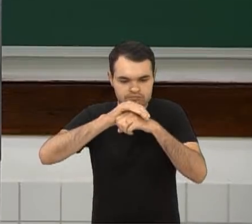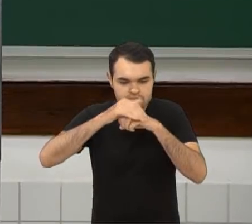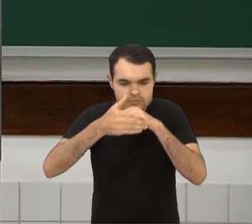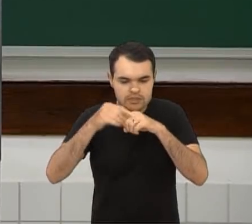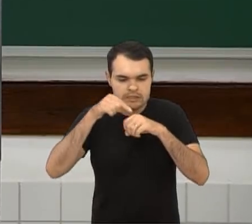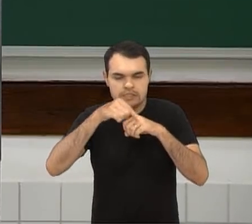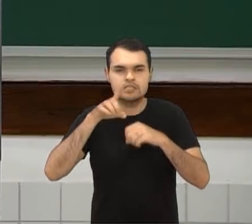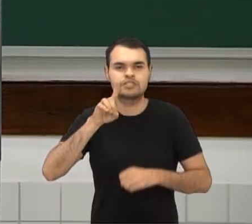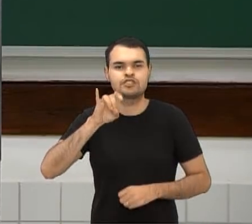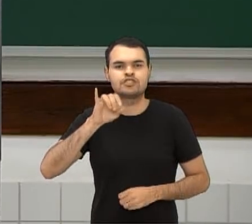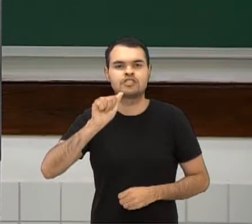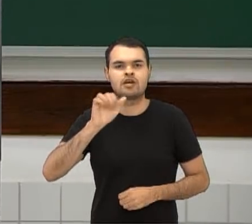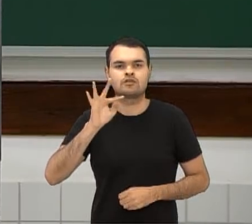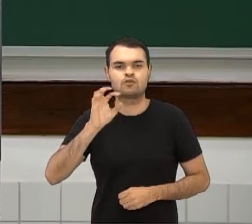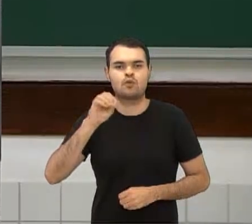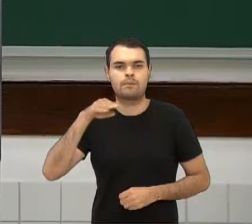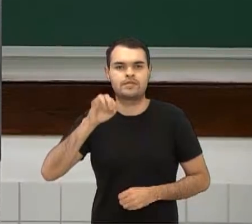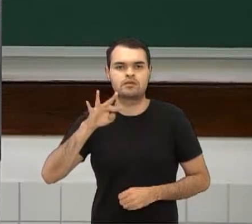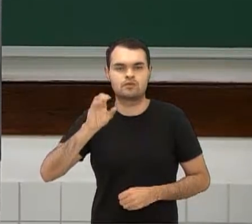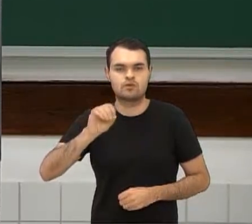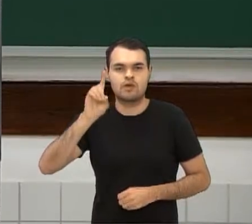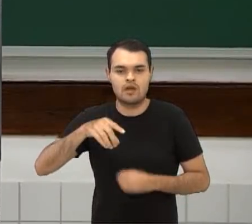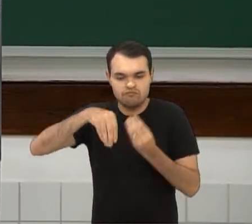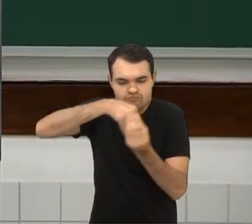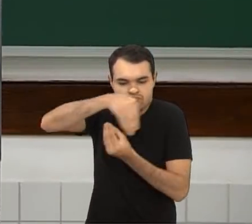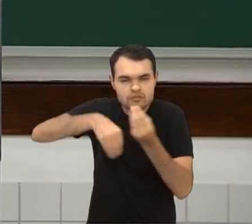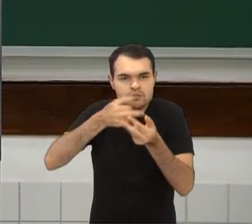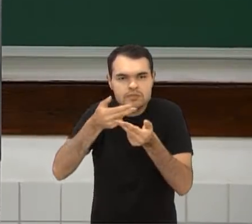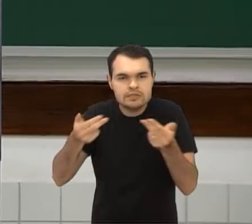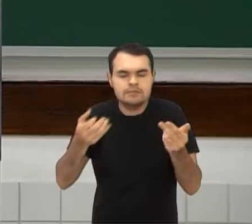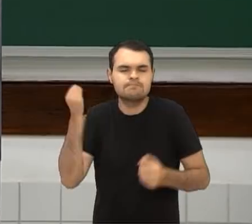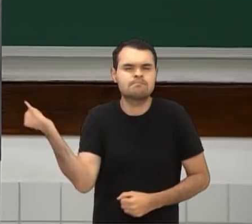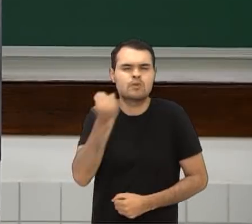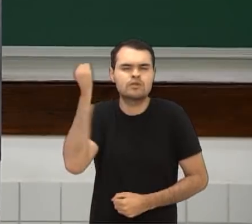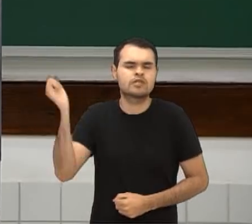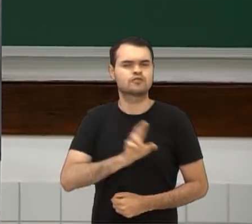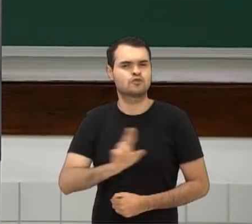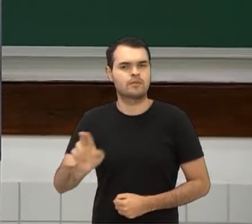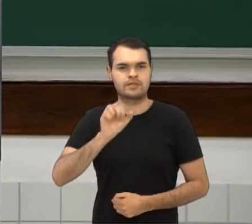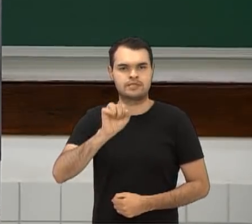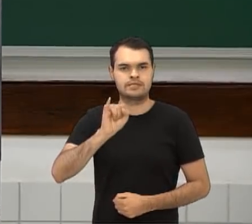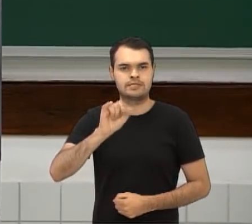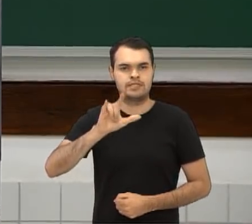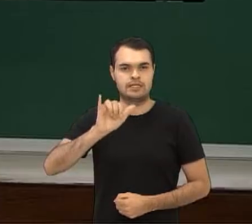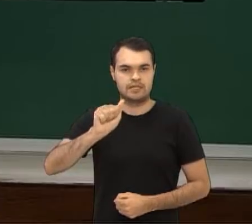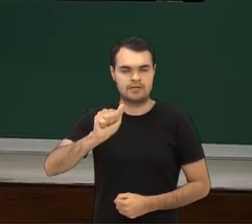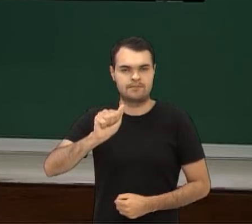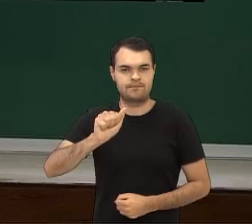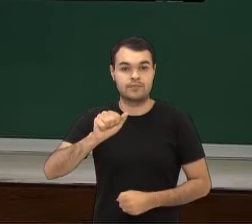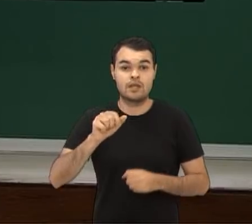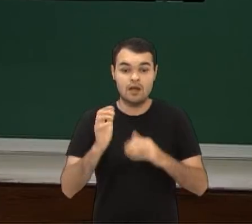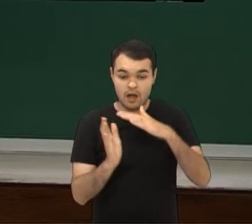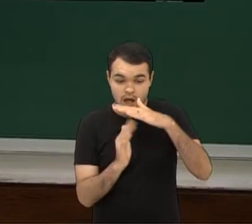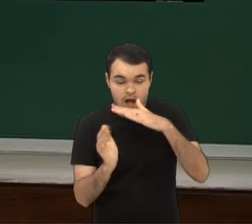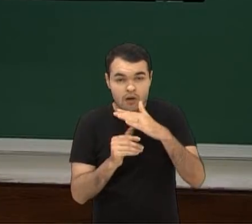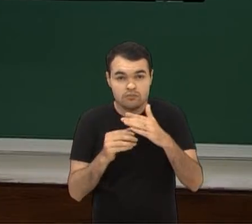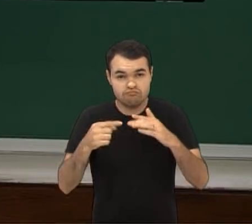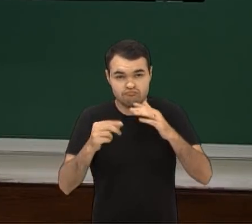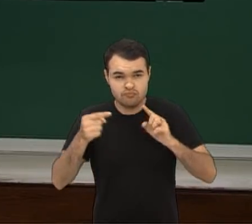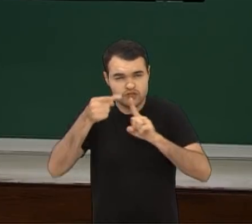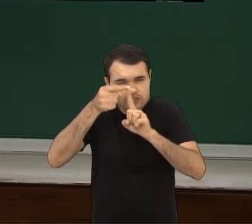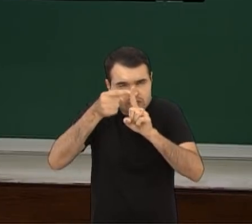diatomito rica numa substância chamada sílica. Essas algas, como elas se multiplicam muito